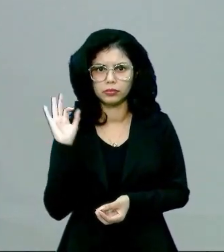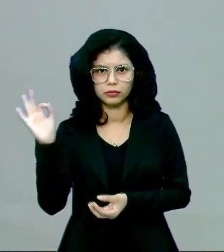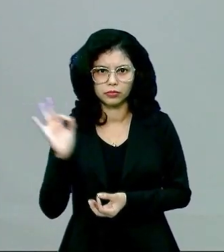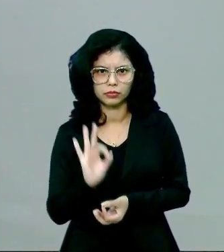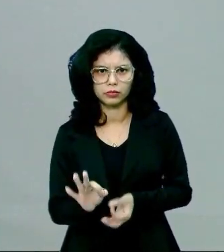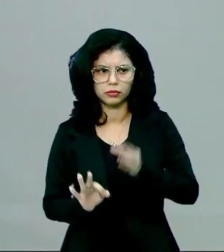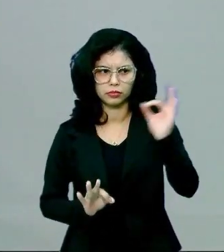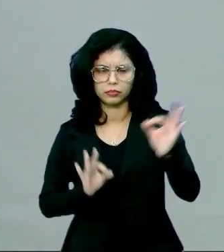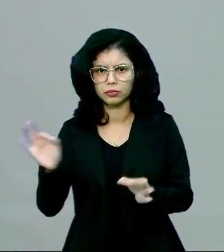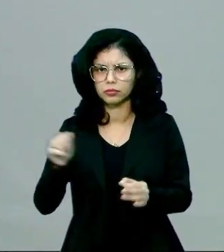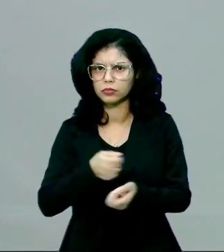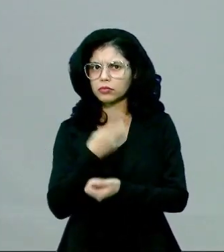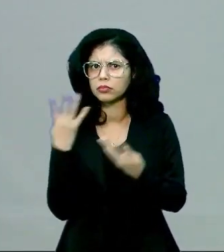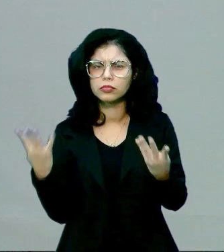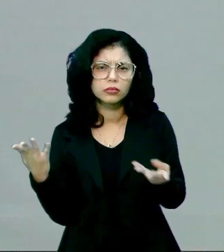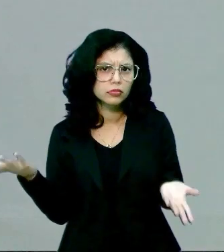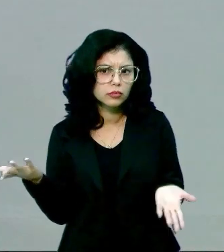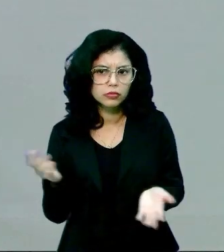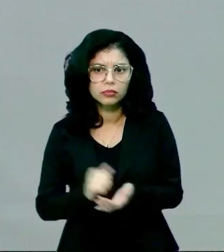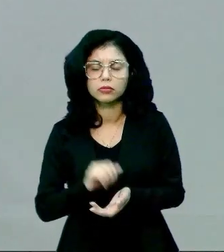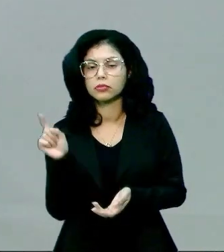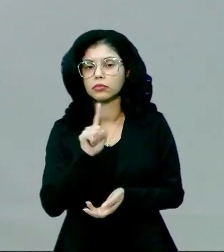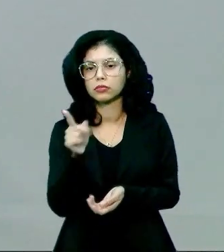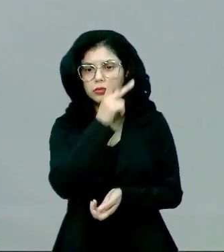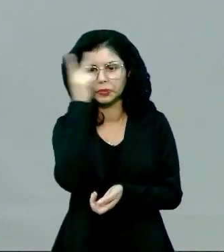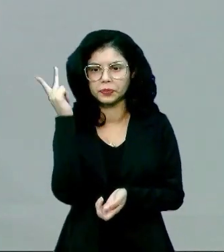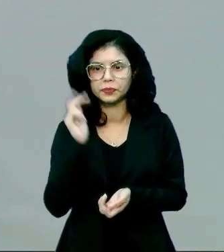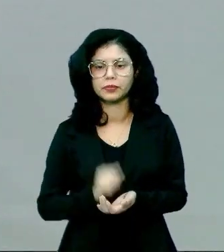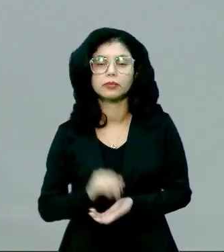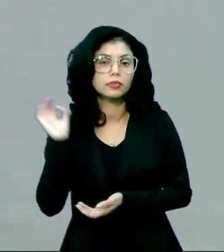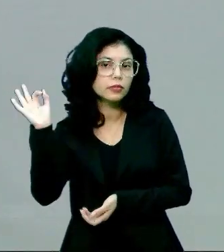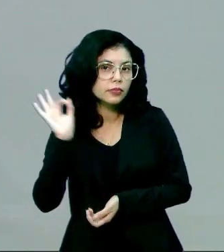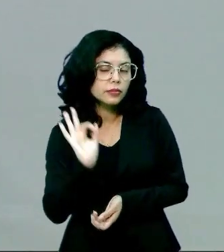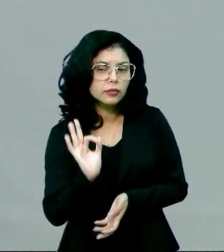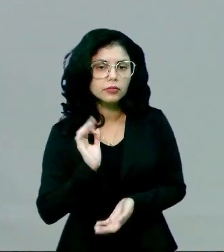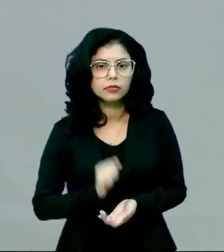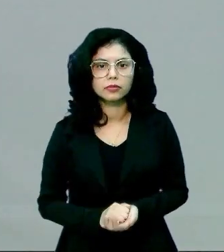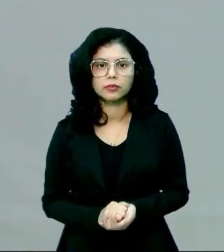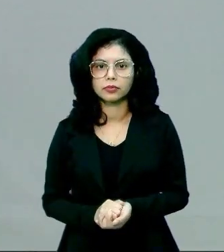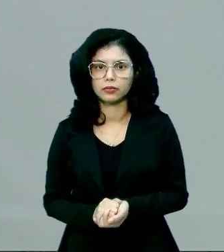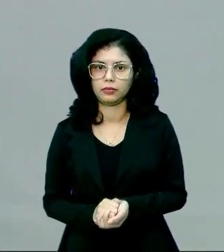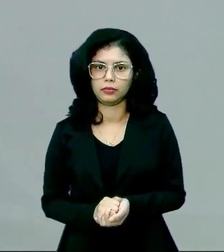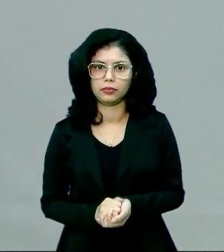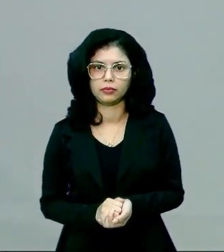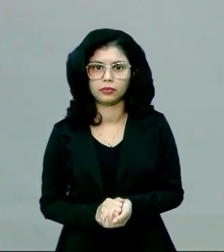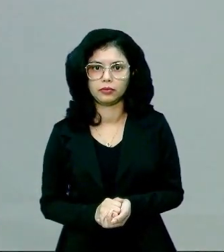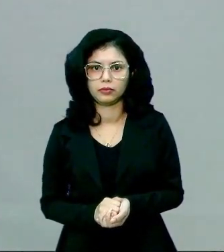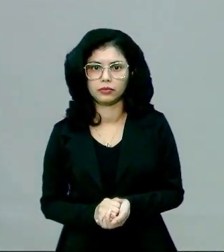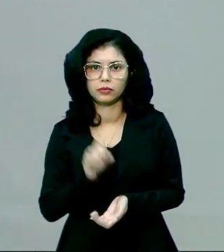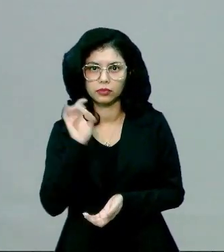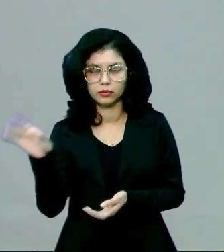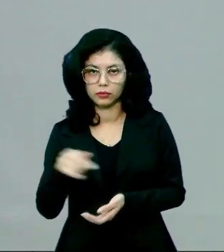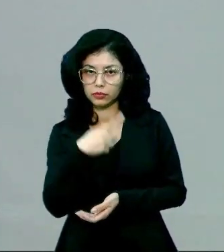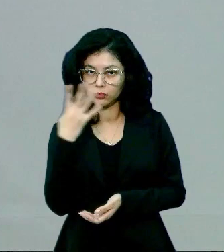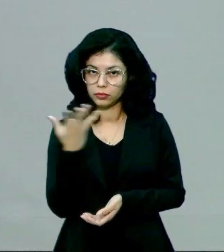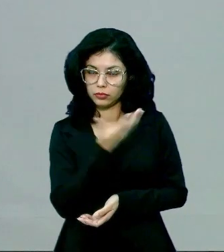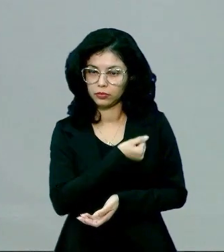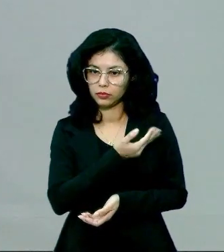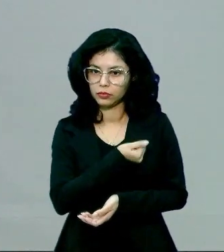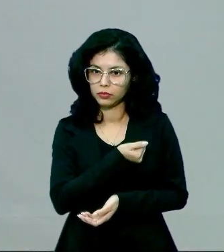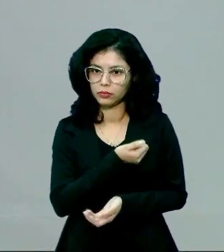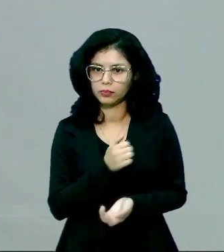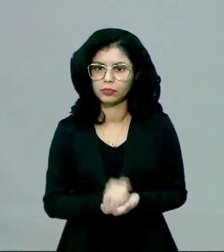porcentagem daqui, é porcentagem dali? Mas não, pessoal. A porcentagem ali é só a quantidade de